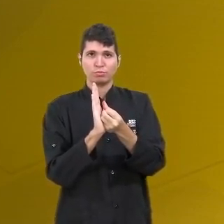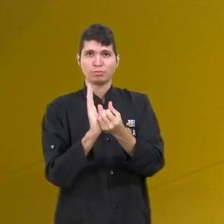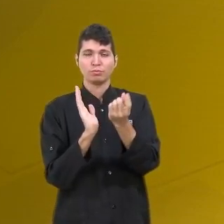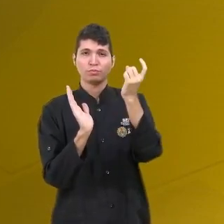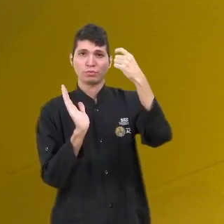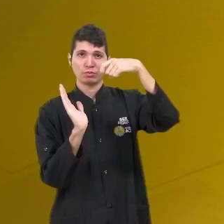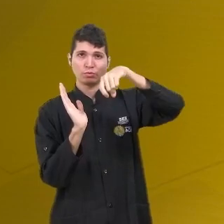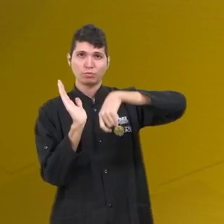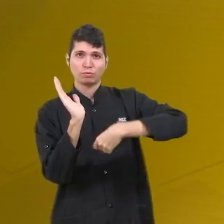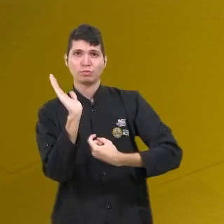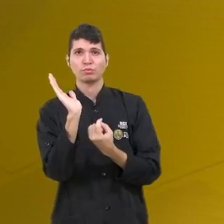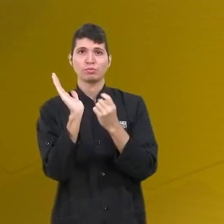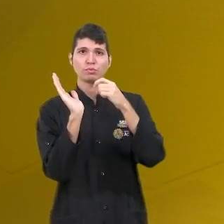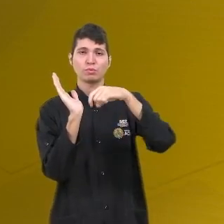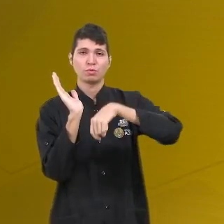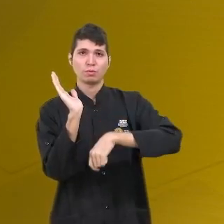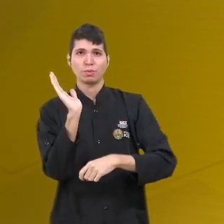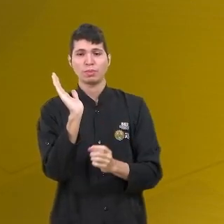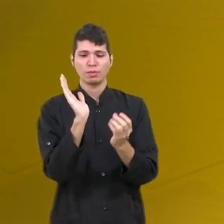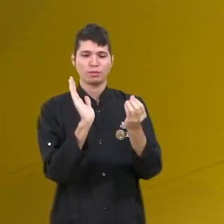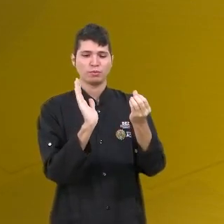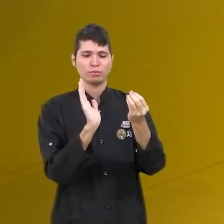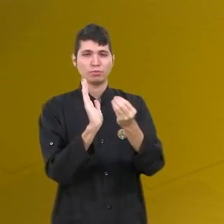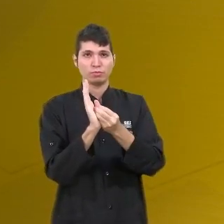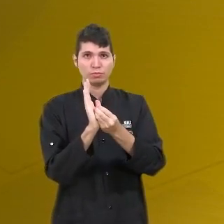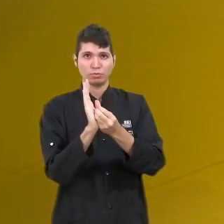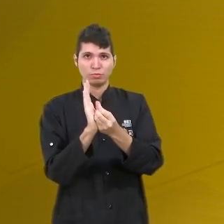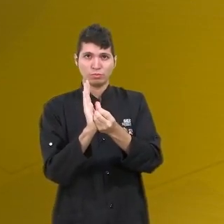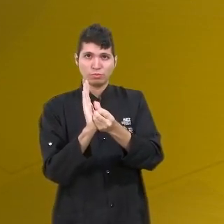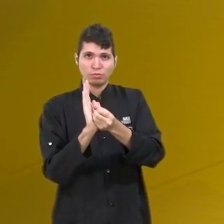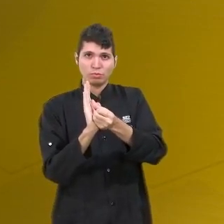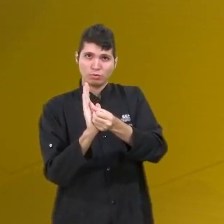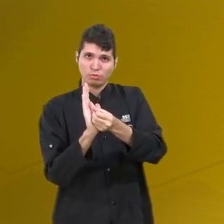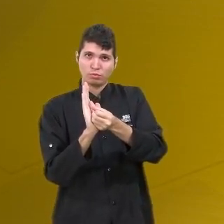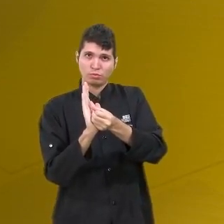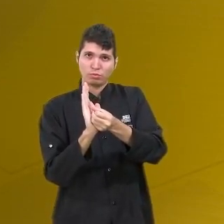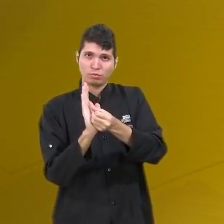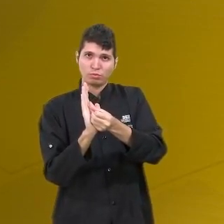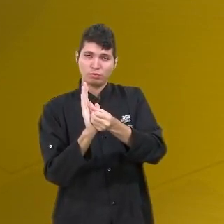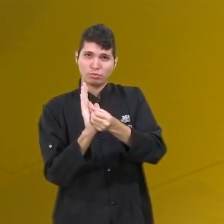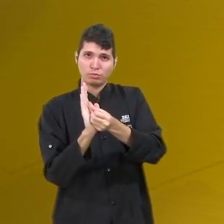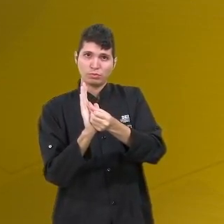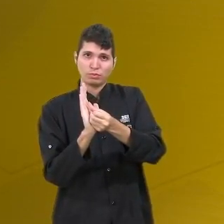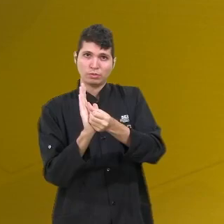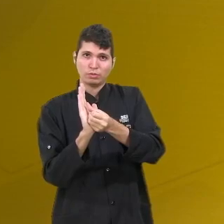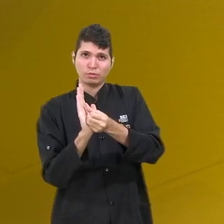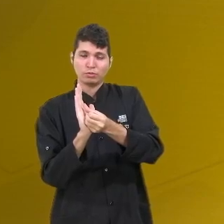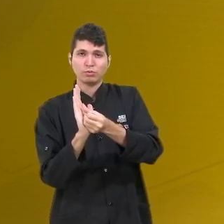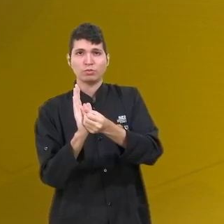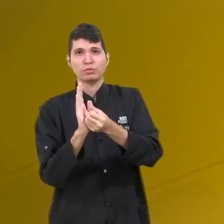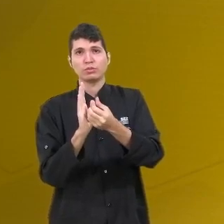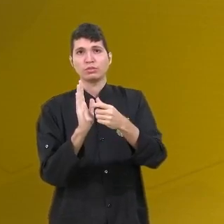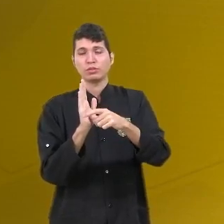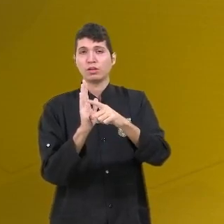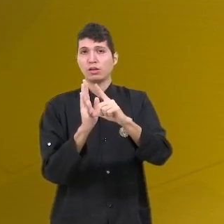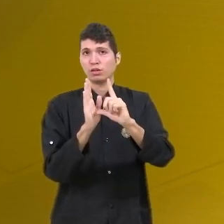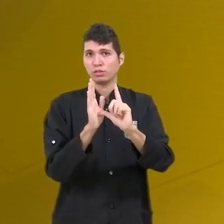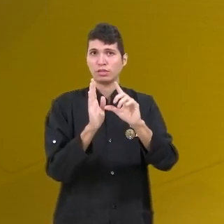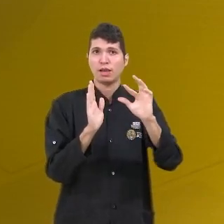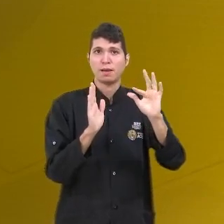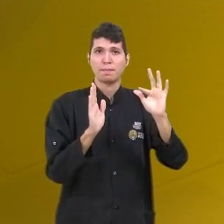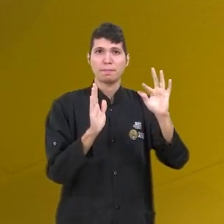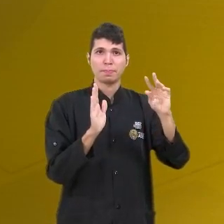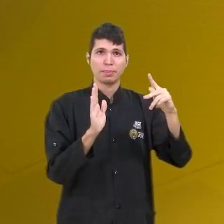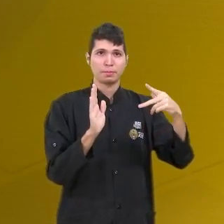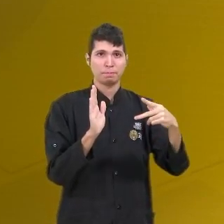Tá ok? Então, estômatos só aparecem a partir das pteridófitas. Antes,